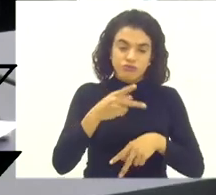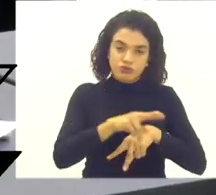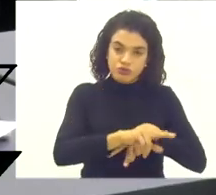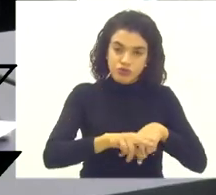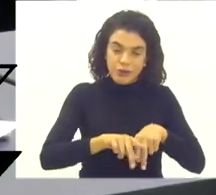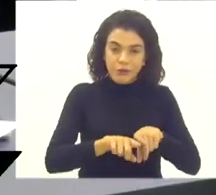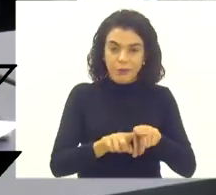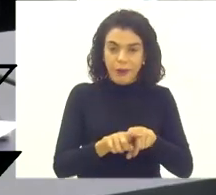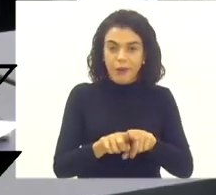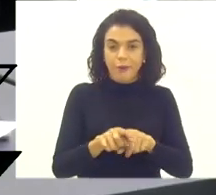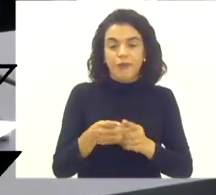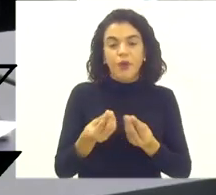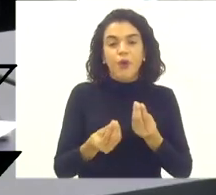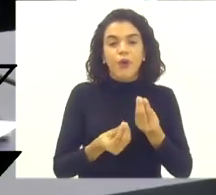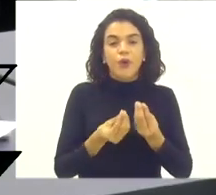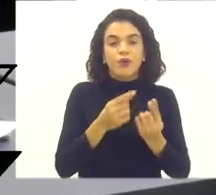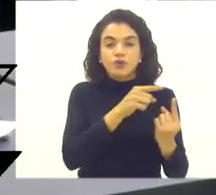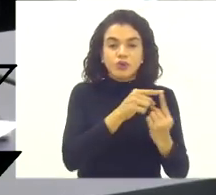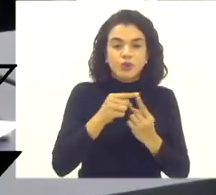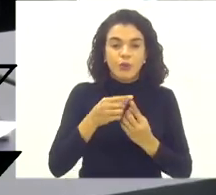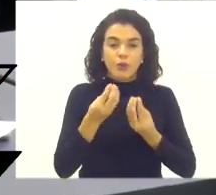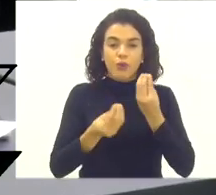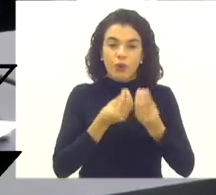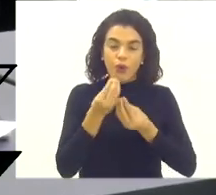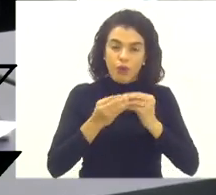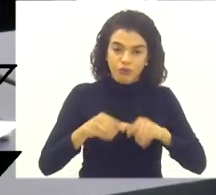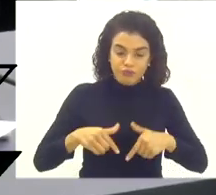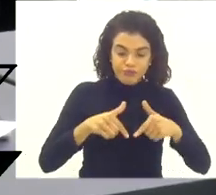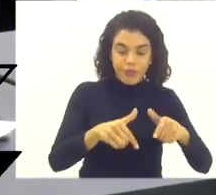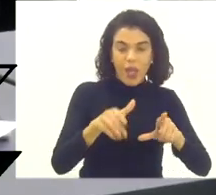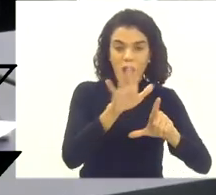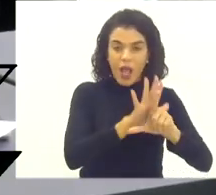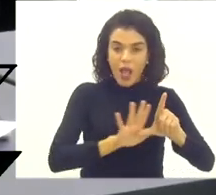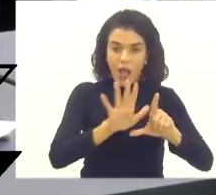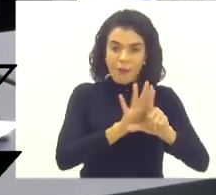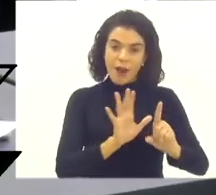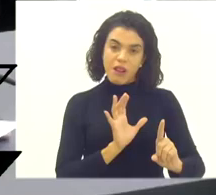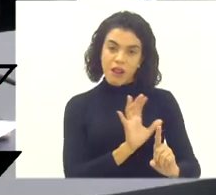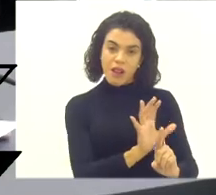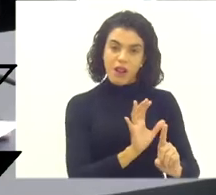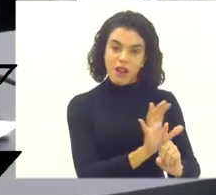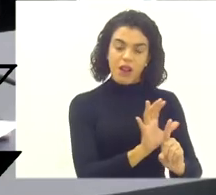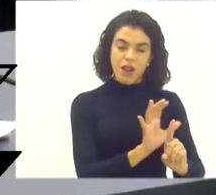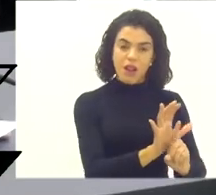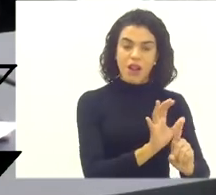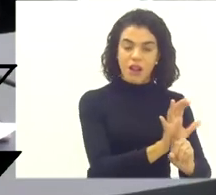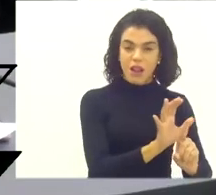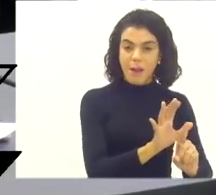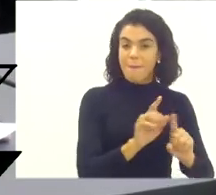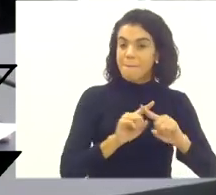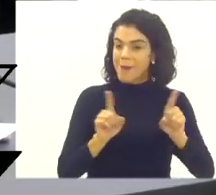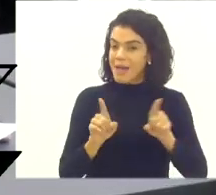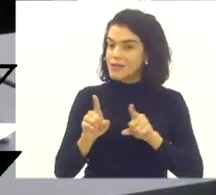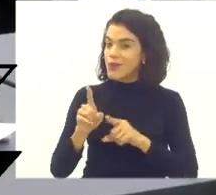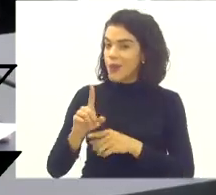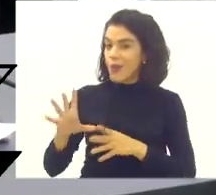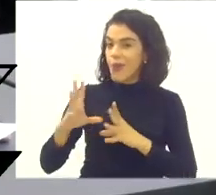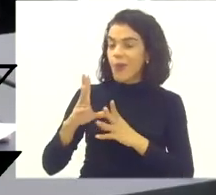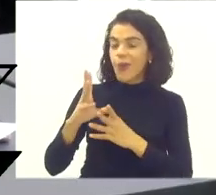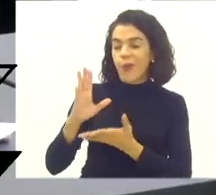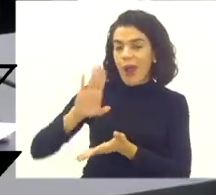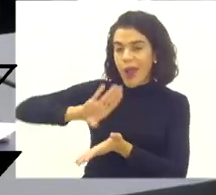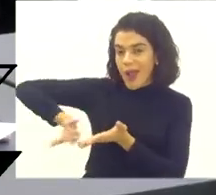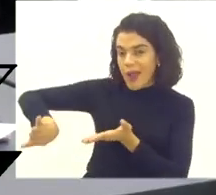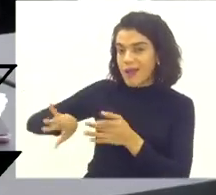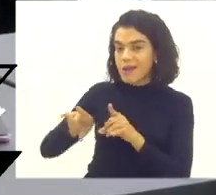das plataformas que é contribui para a ação dos usuários é um aspecto mas o apagamento também eu acho que é